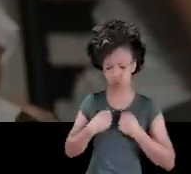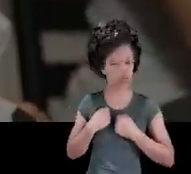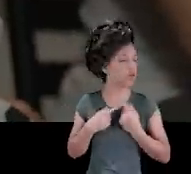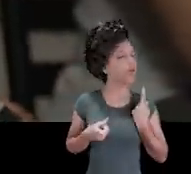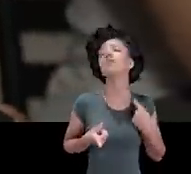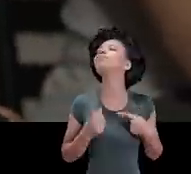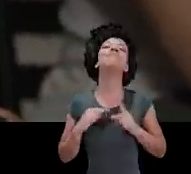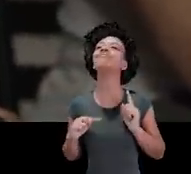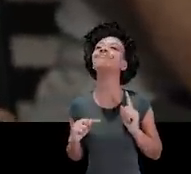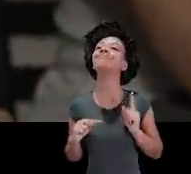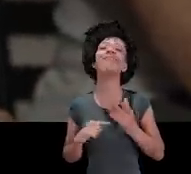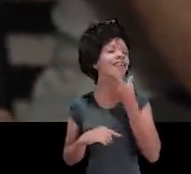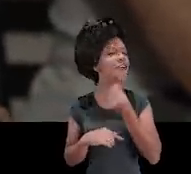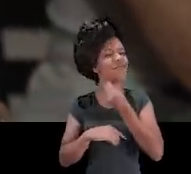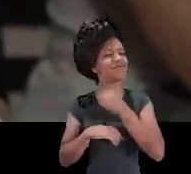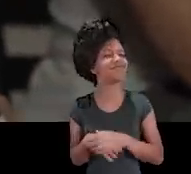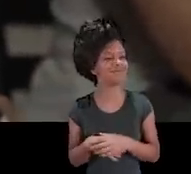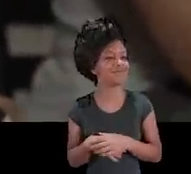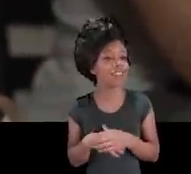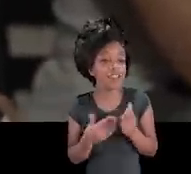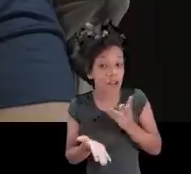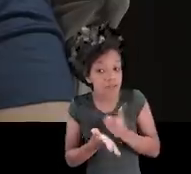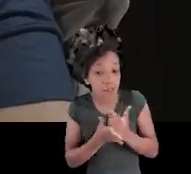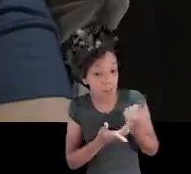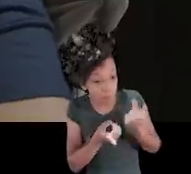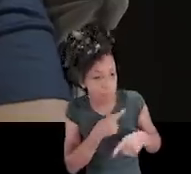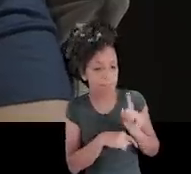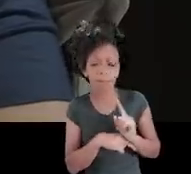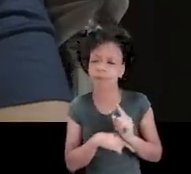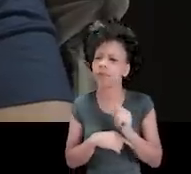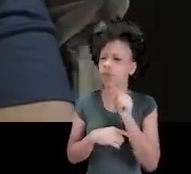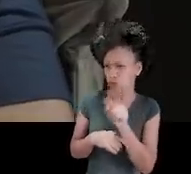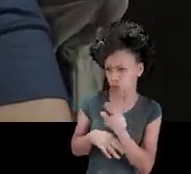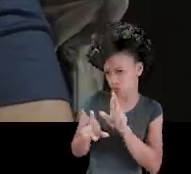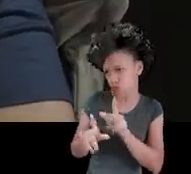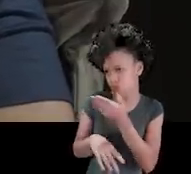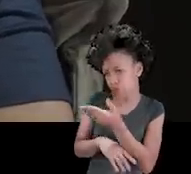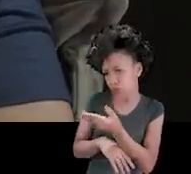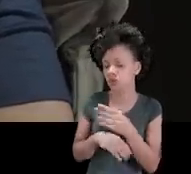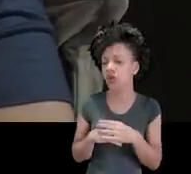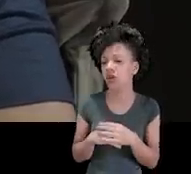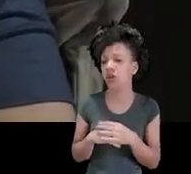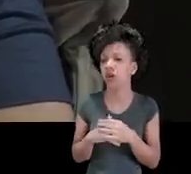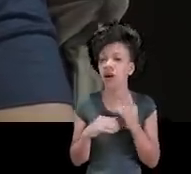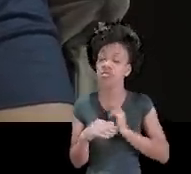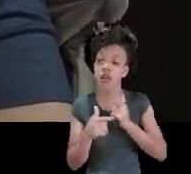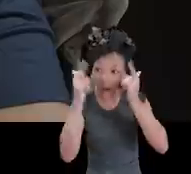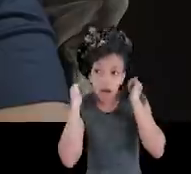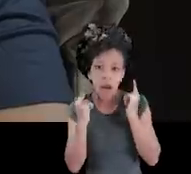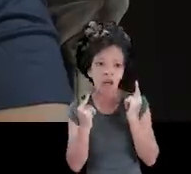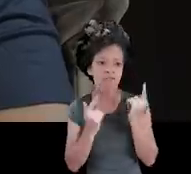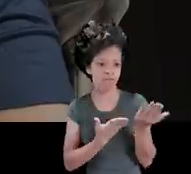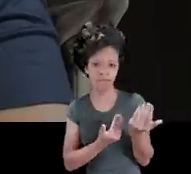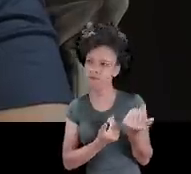renovado. Sim. Então, é sempre um processo de renovação. E no seu caso, diferente do caso deles, a careca